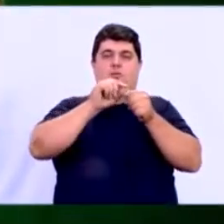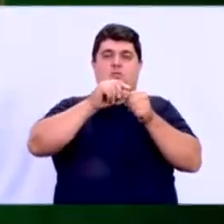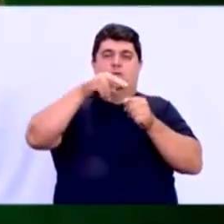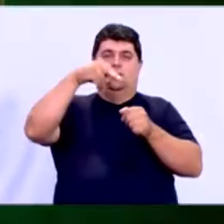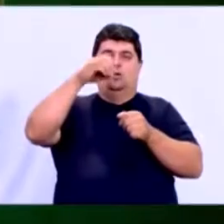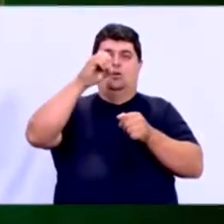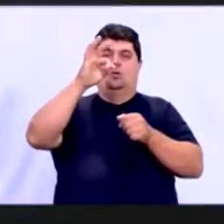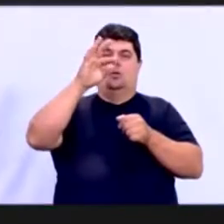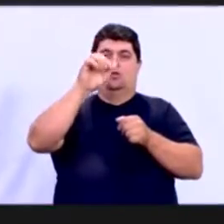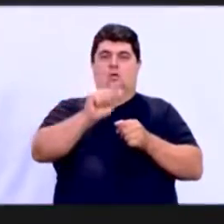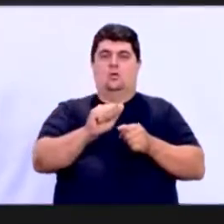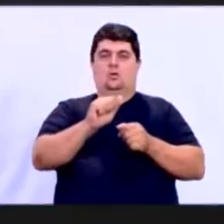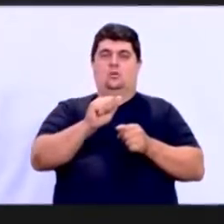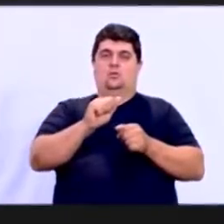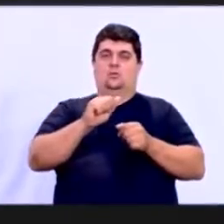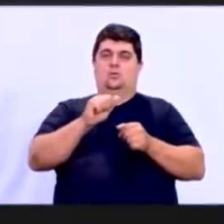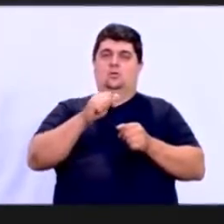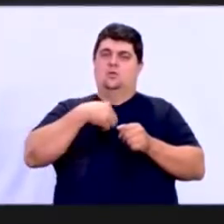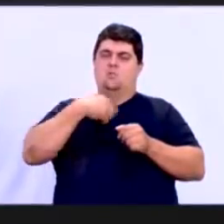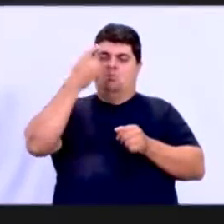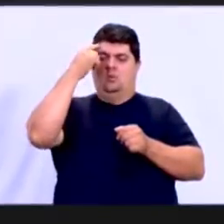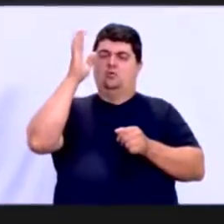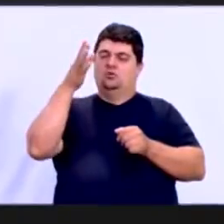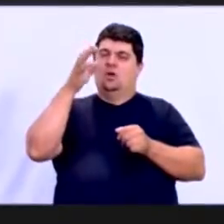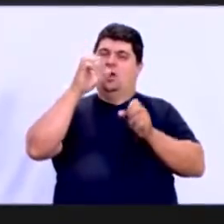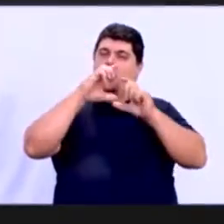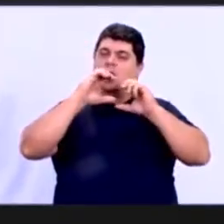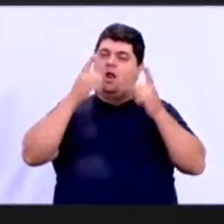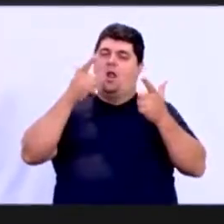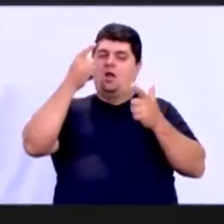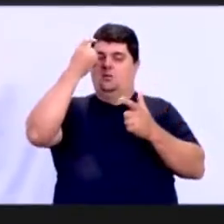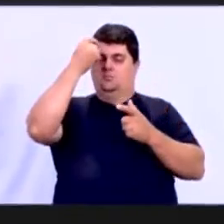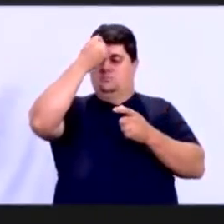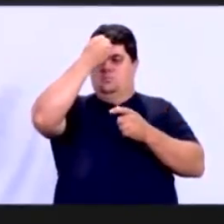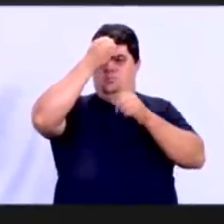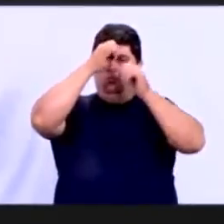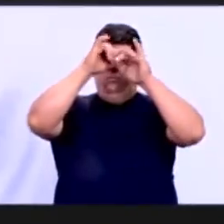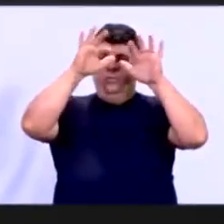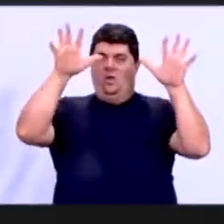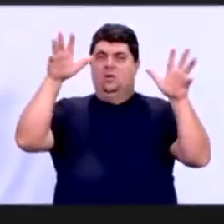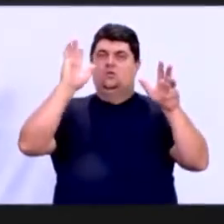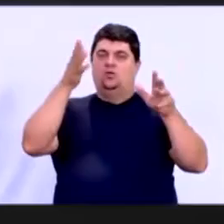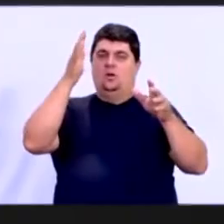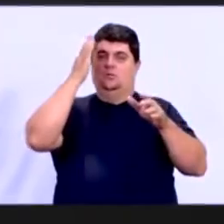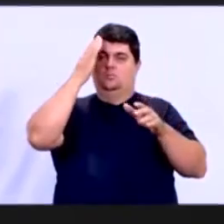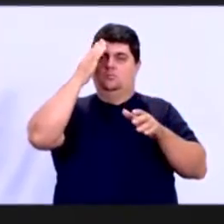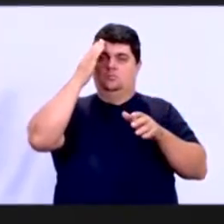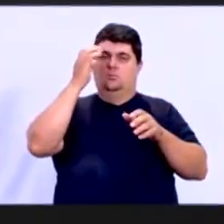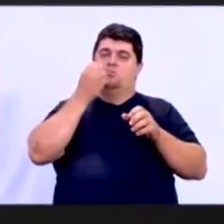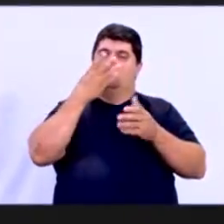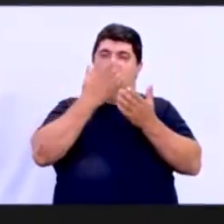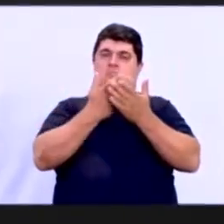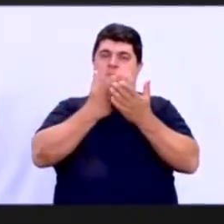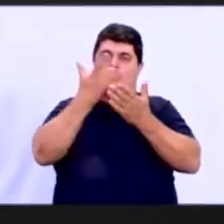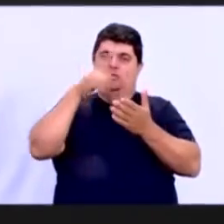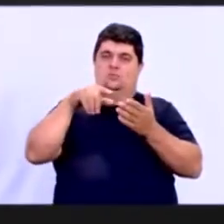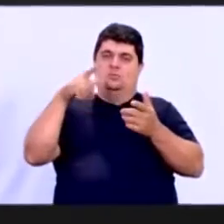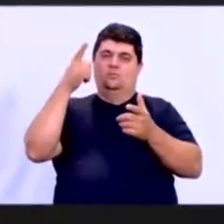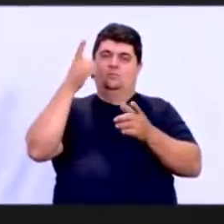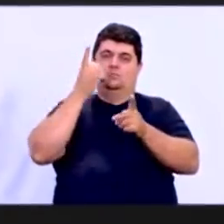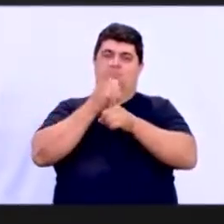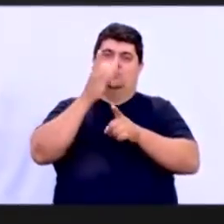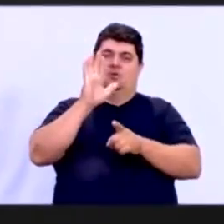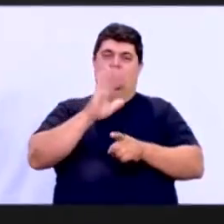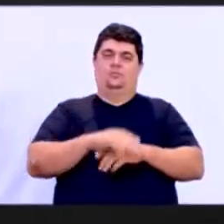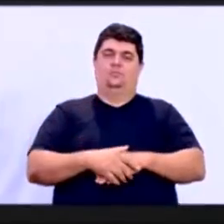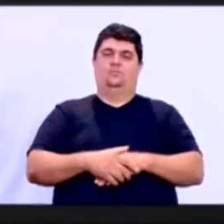fiscais. Bom, espero que dessa maneira tenha ficado mais claro o processo de abertura de uma empresa. Bons estudos e nos vemos em breve.